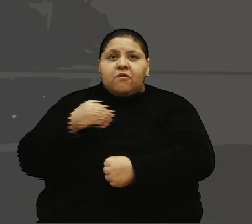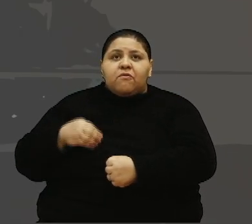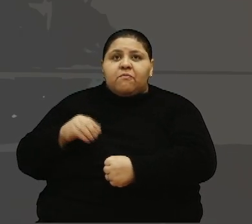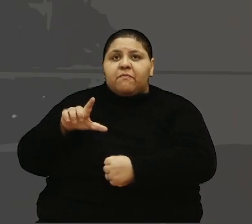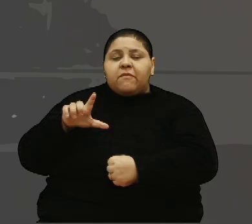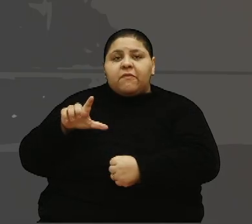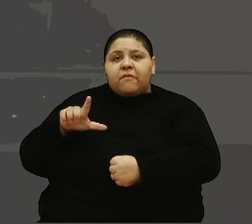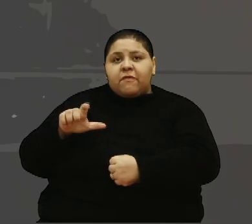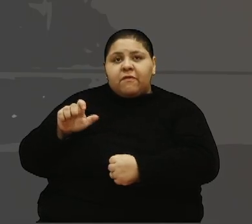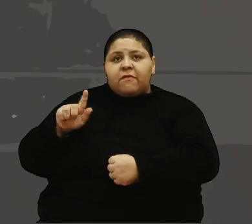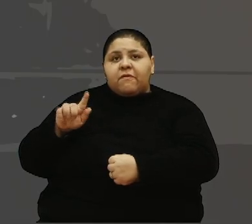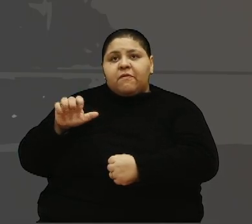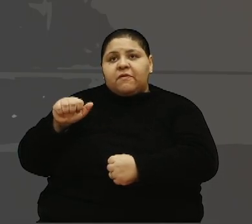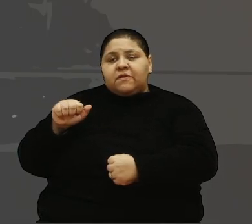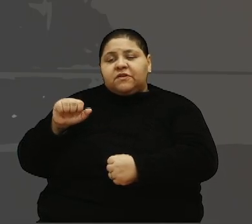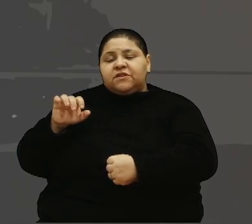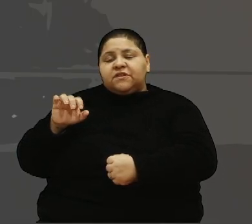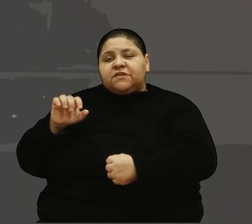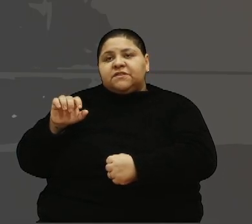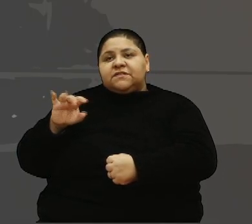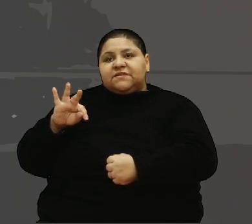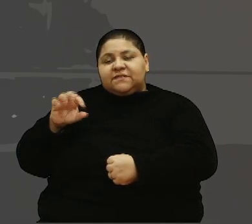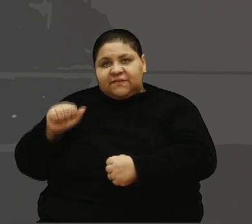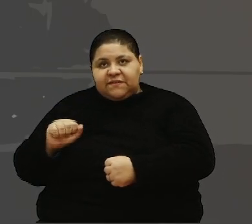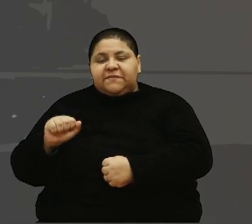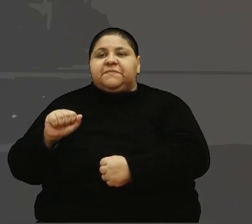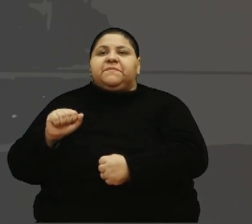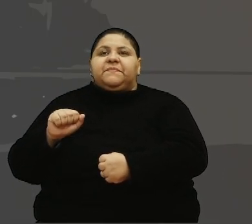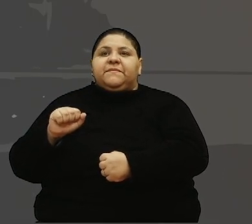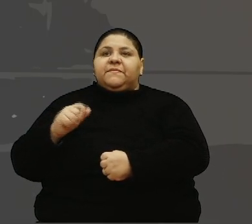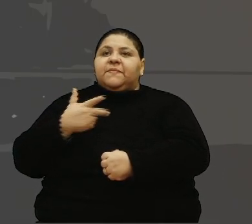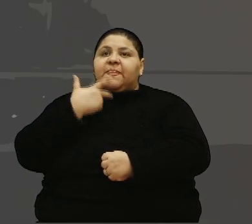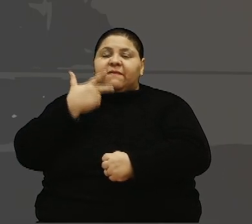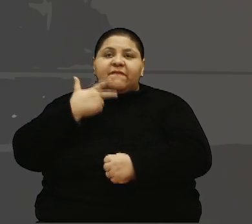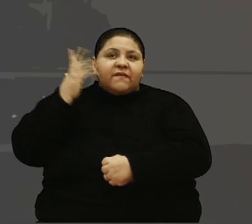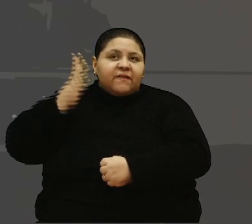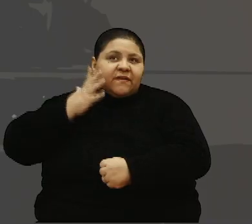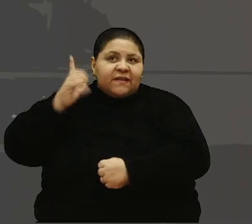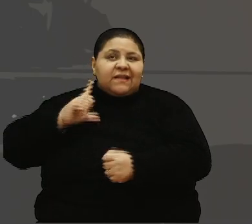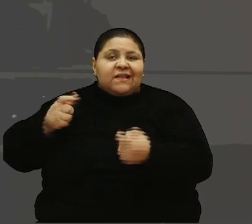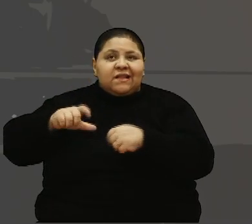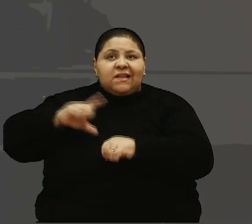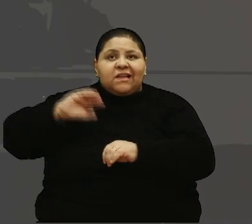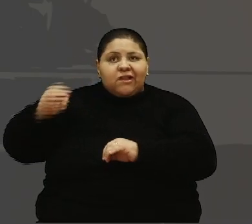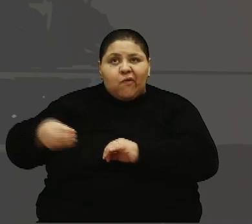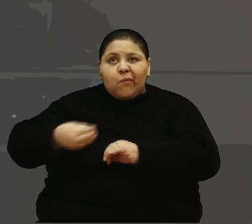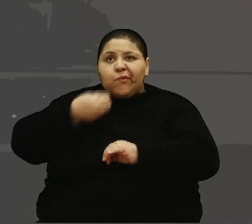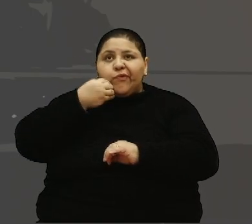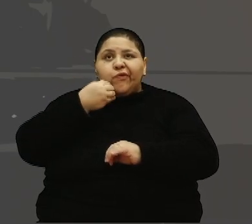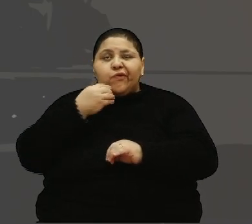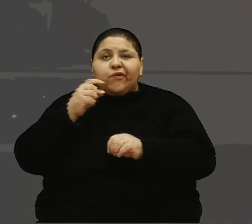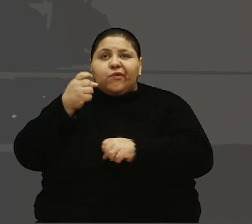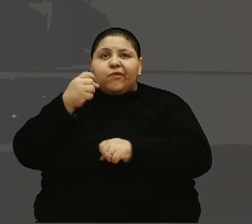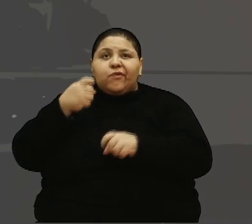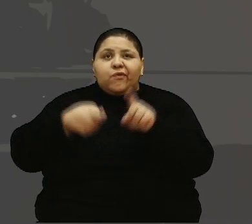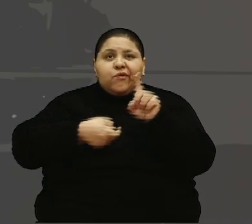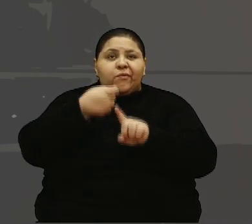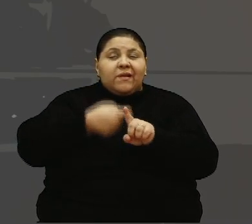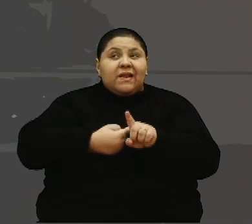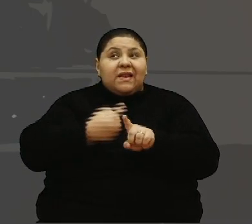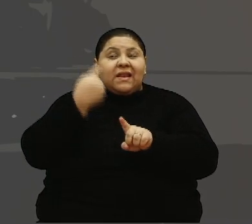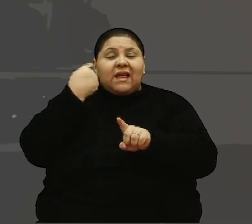do Instituto Geral de Perícias que vai vir ministrar essa capacitação. Eu tive a oportunidade de estar meses atrás em Novo